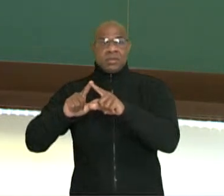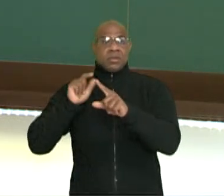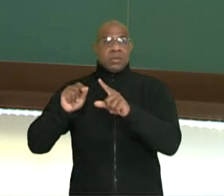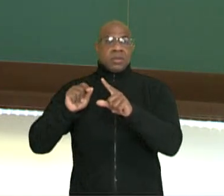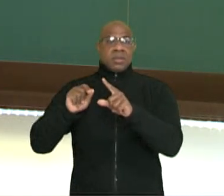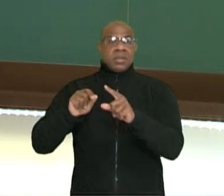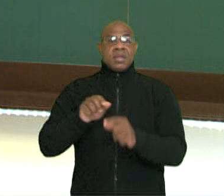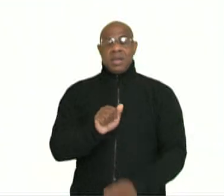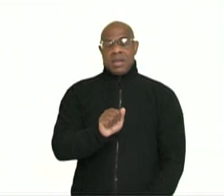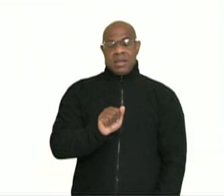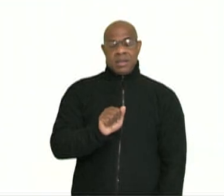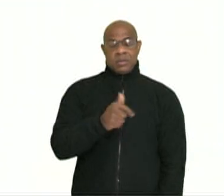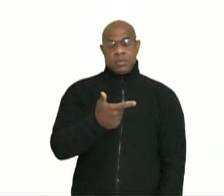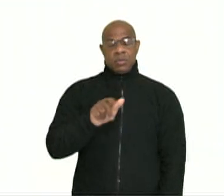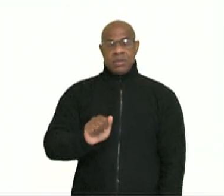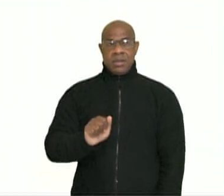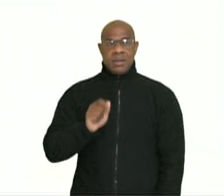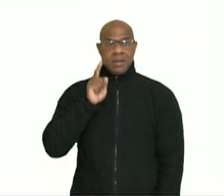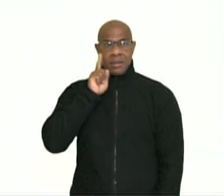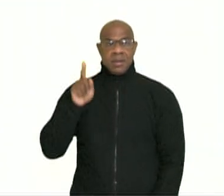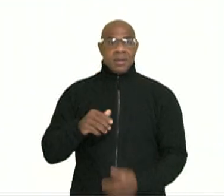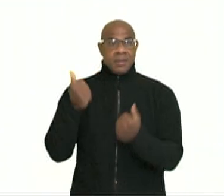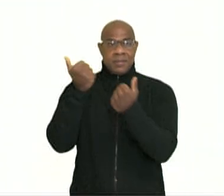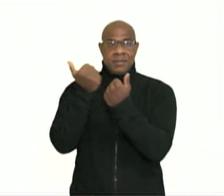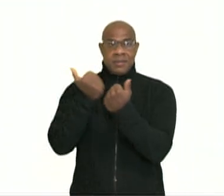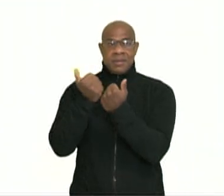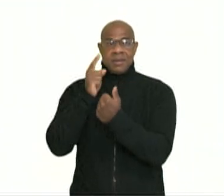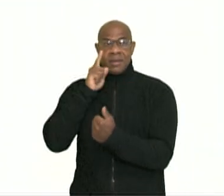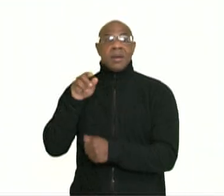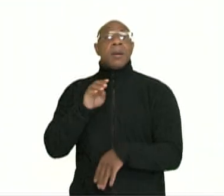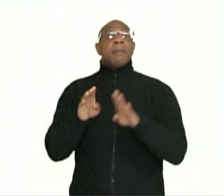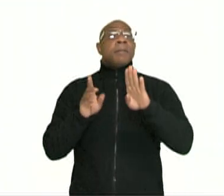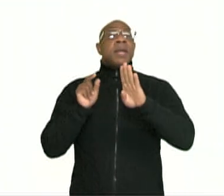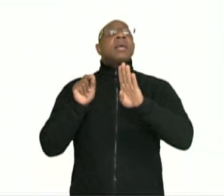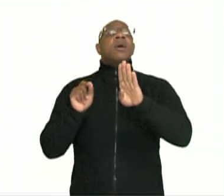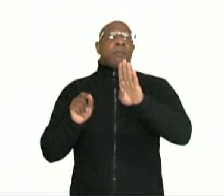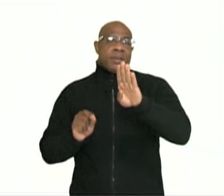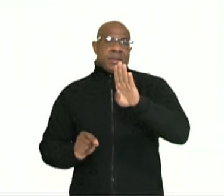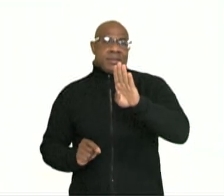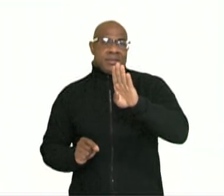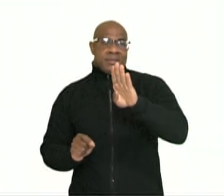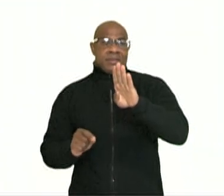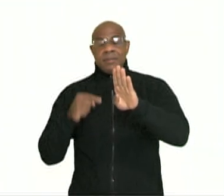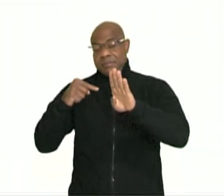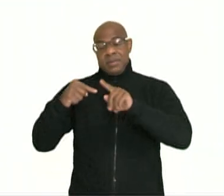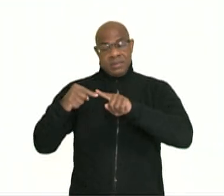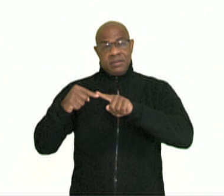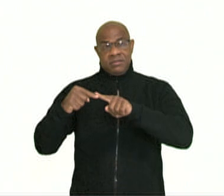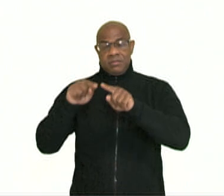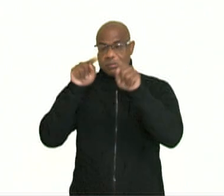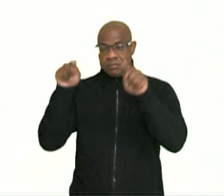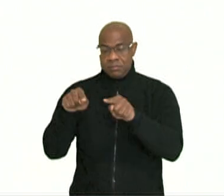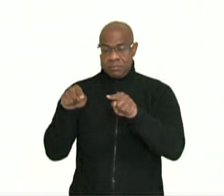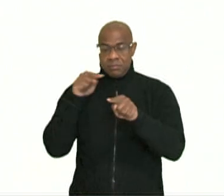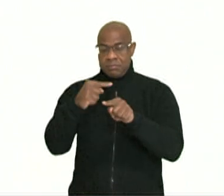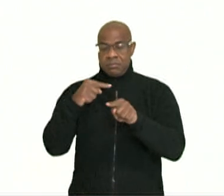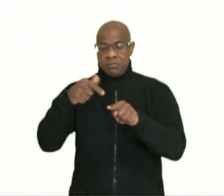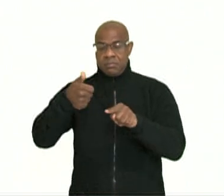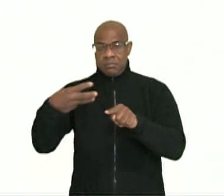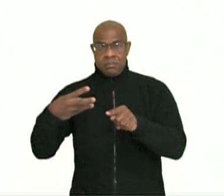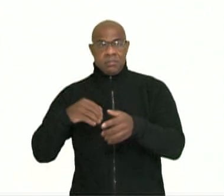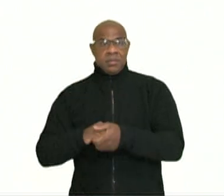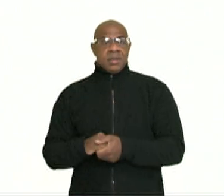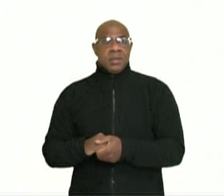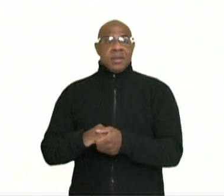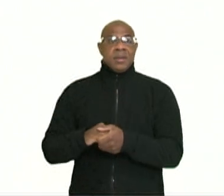vamos substituir cada um. Menos o b é negativo, então substitui entre parênteses. Mais ou menos, raiz de delta, que é 25